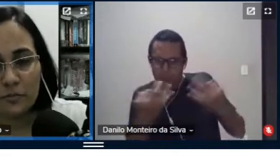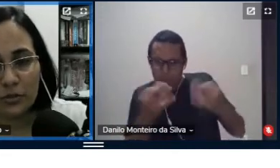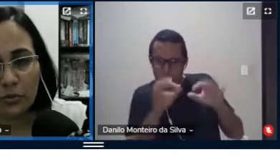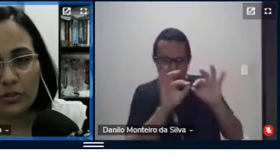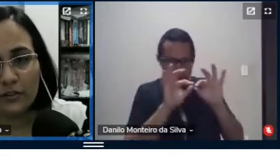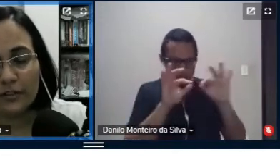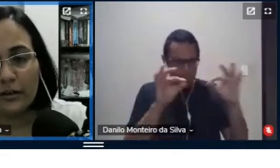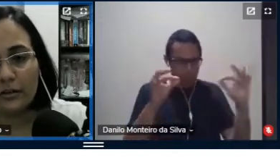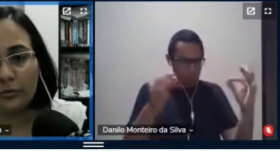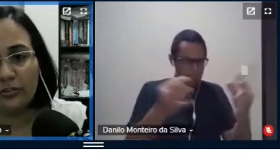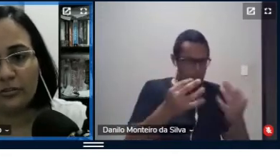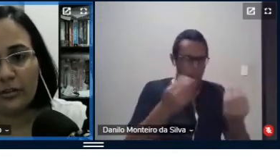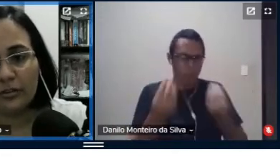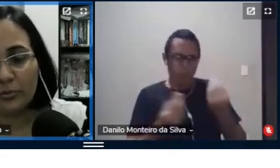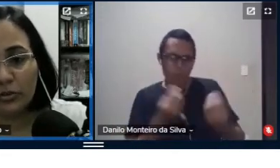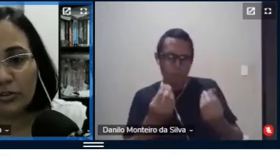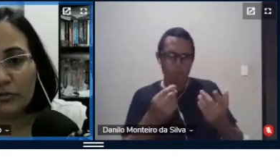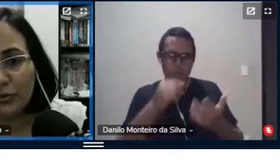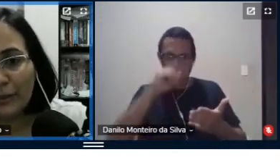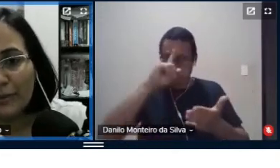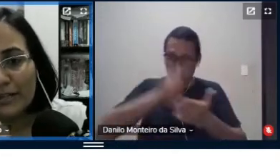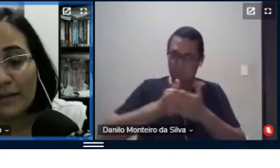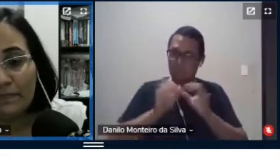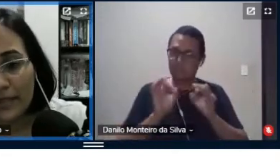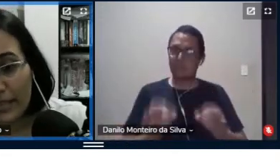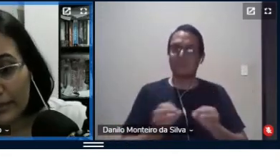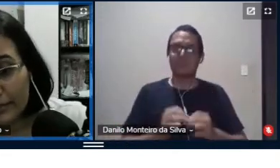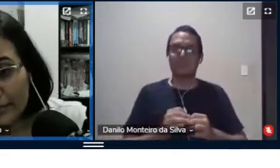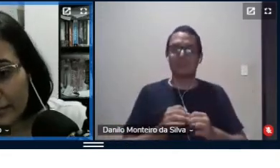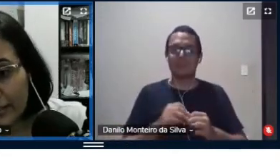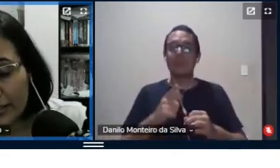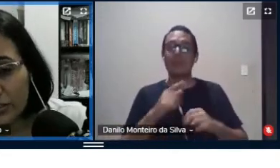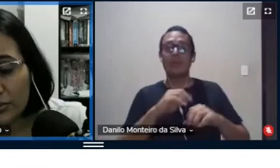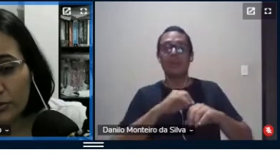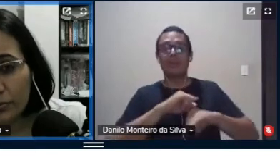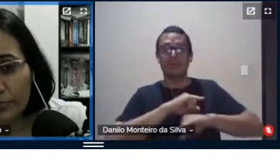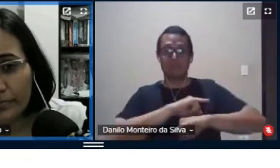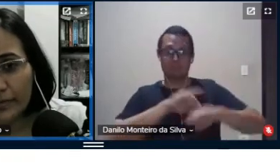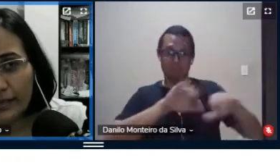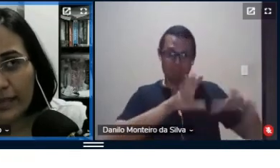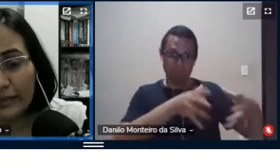meus inspetores, né, as pessoas que vão trabalhar, elas